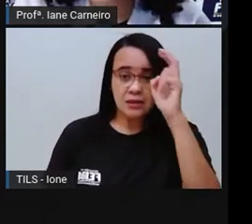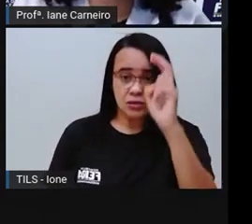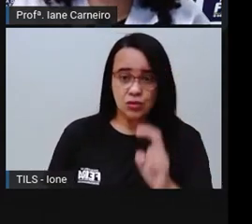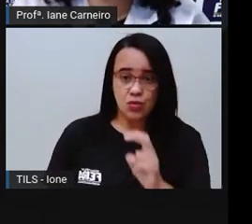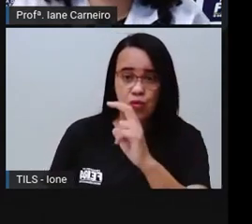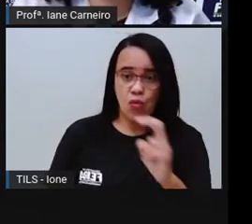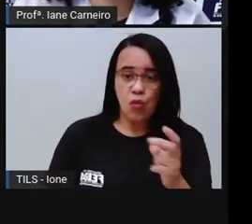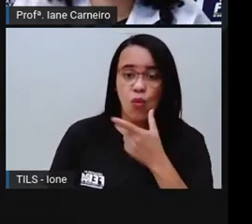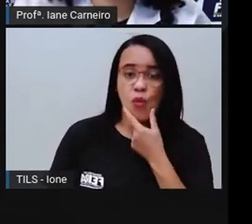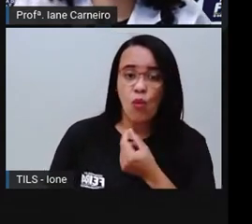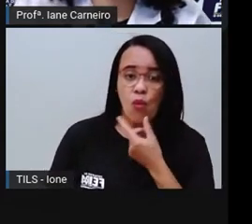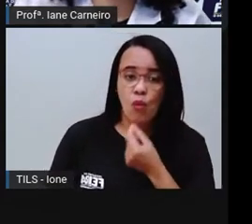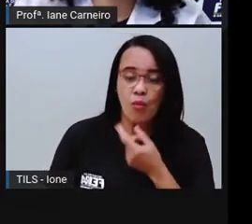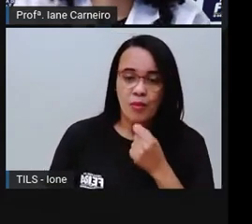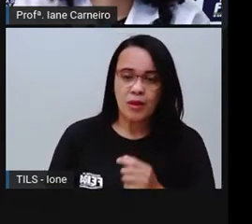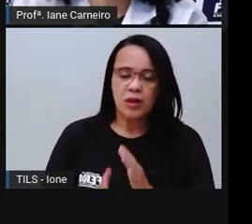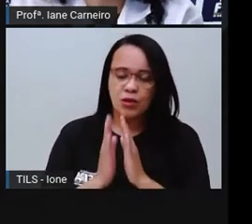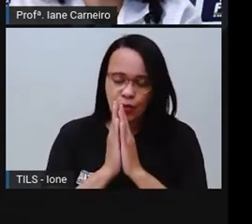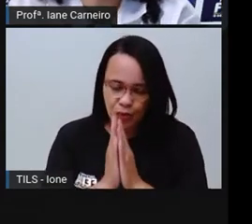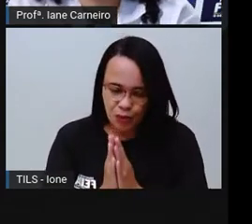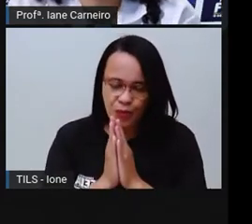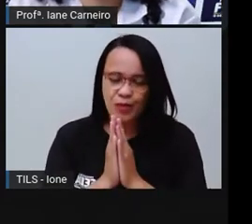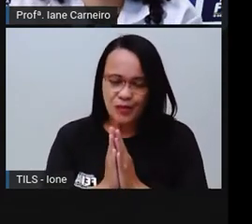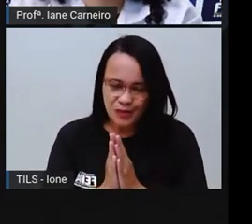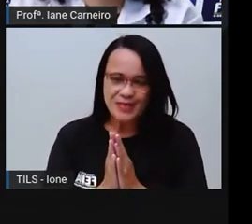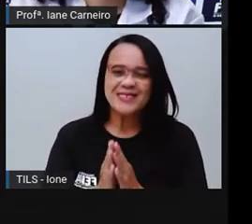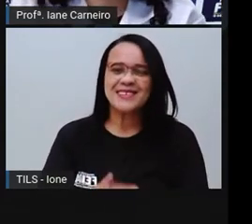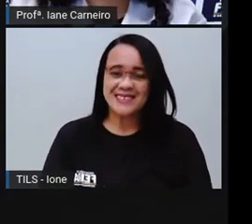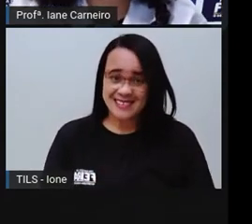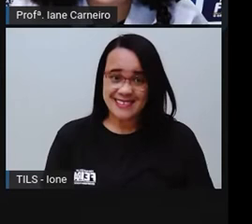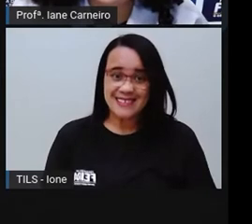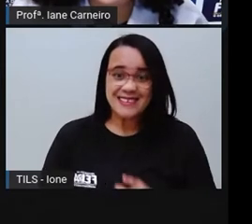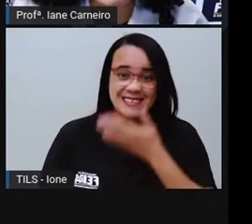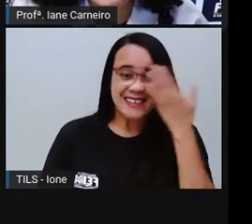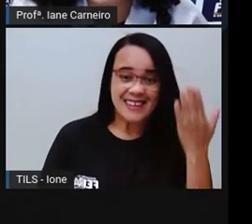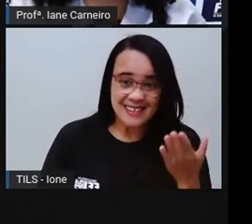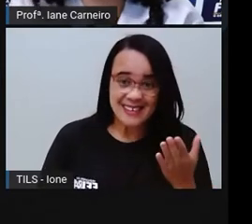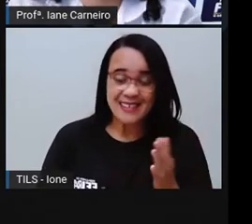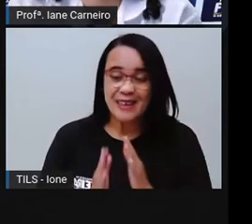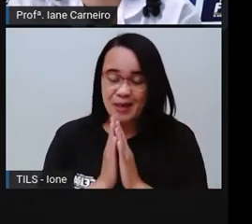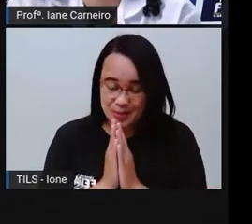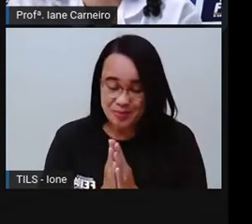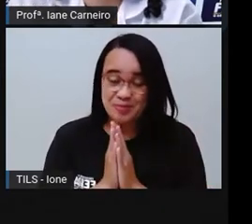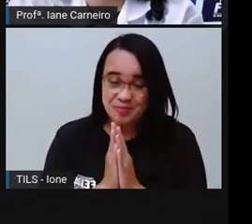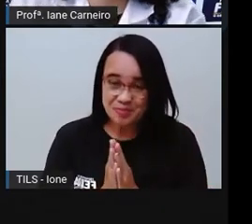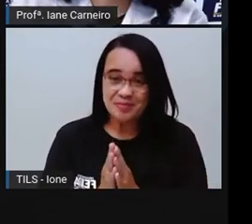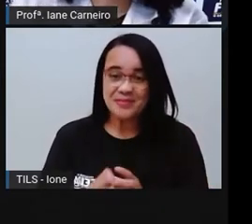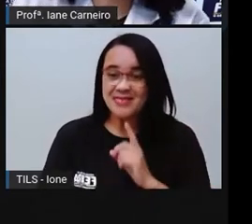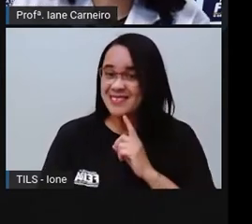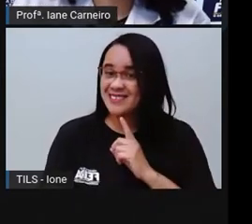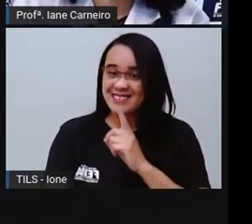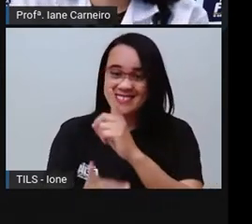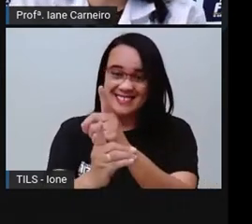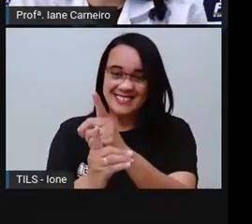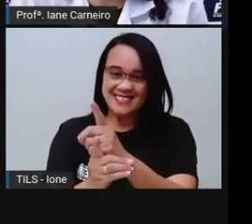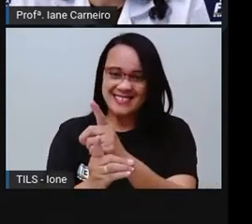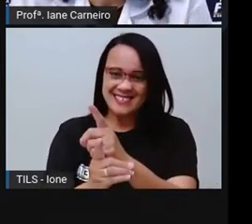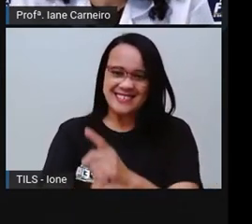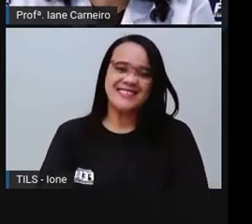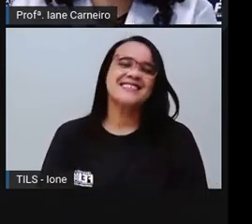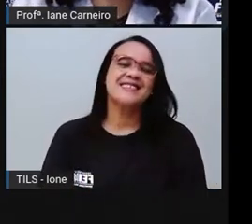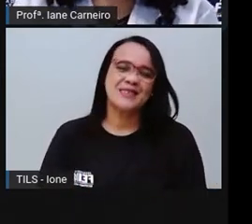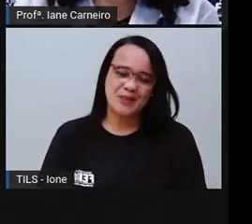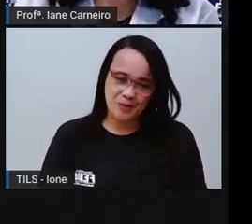Frade foi rezar uma missa Cadê a missa achou